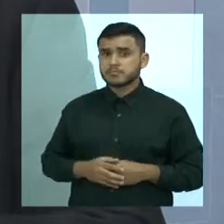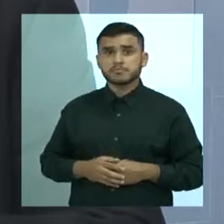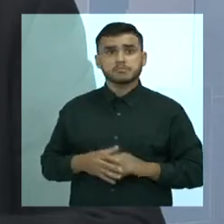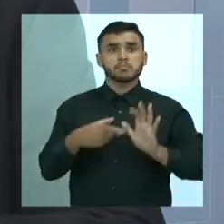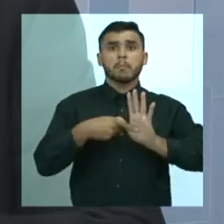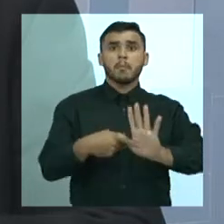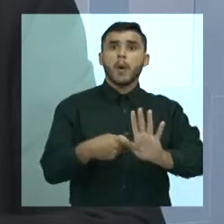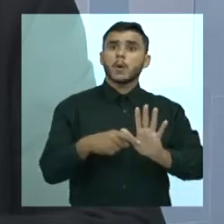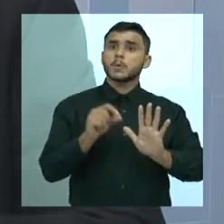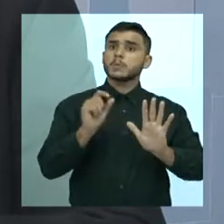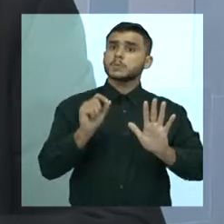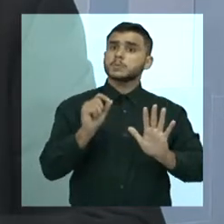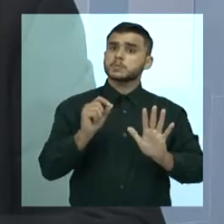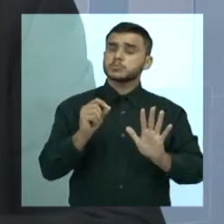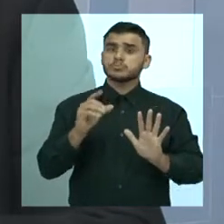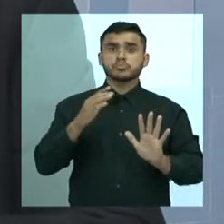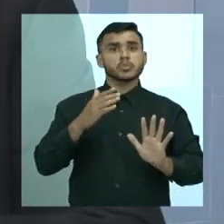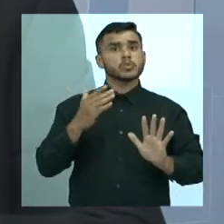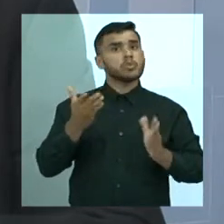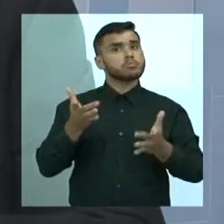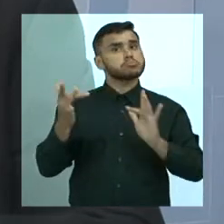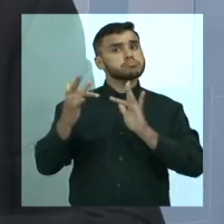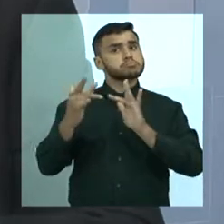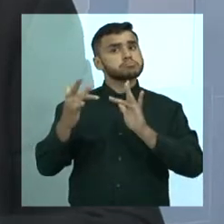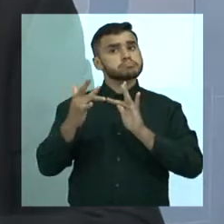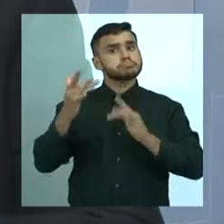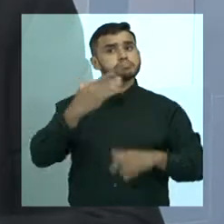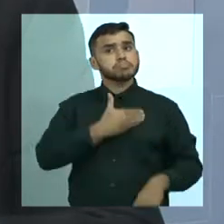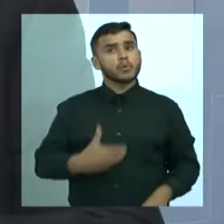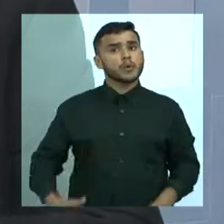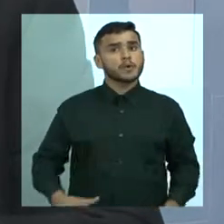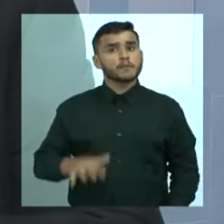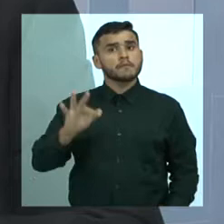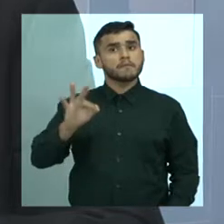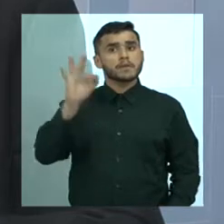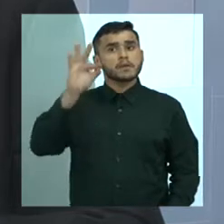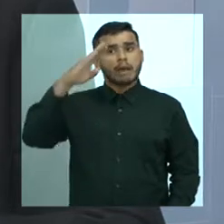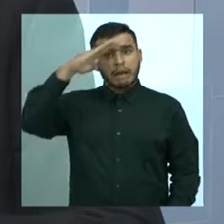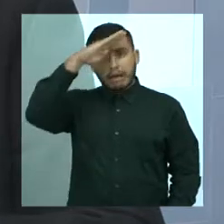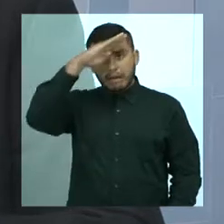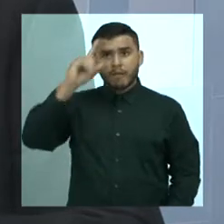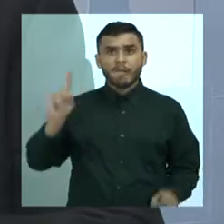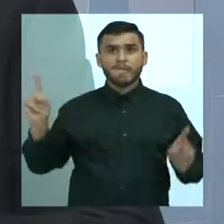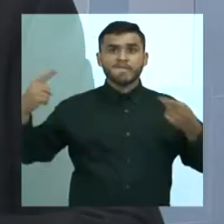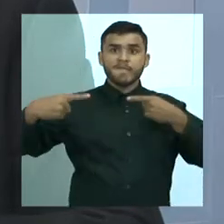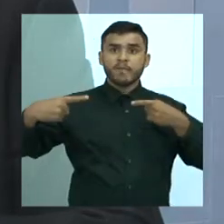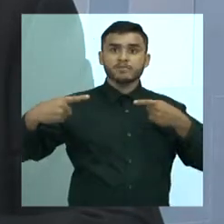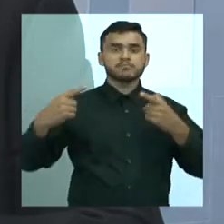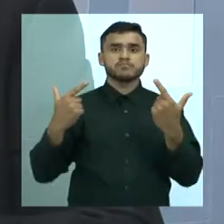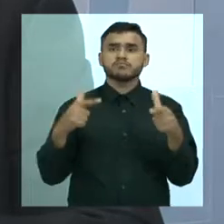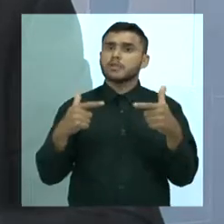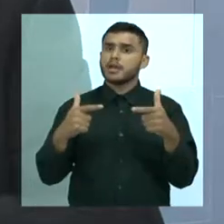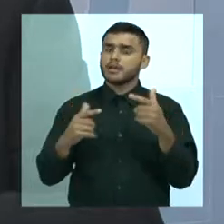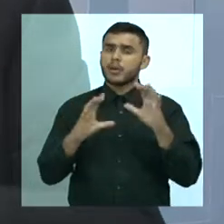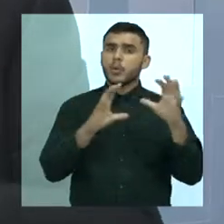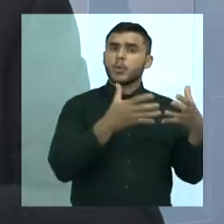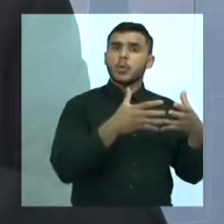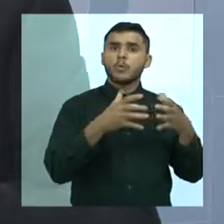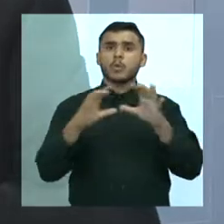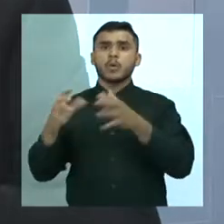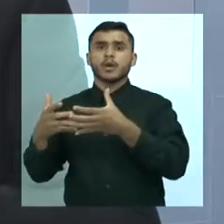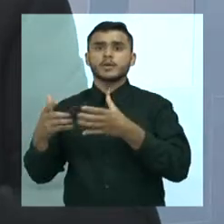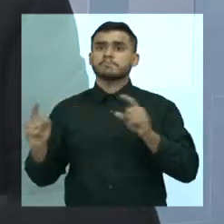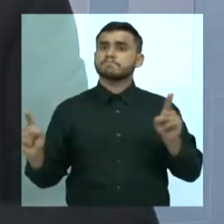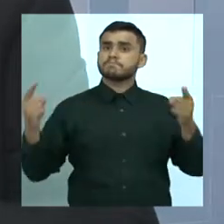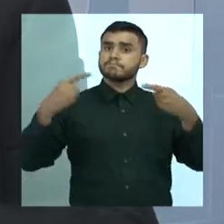governo federal que em alguns momentos eu acho a gente se esquece que existe a nível nacional 2 blocos que literalmente